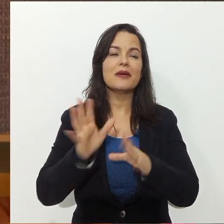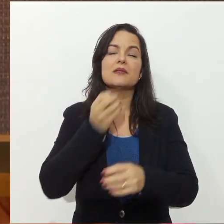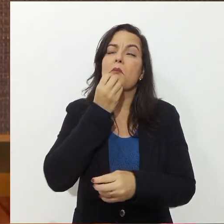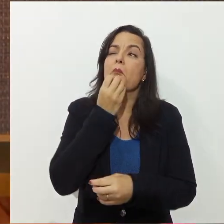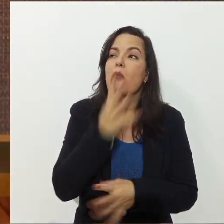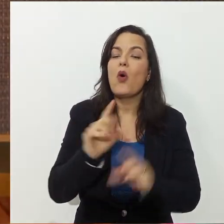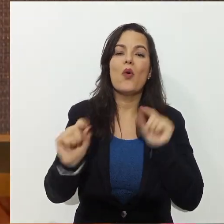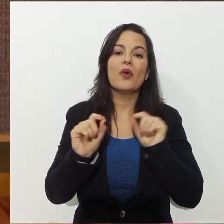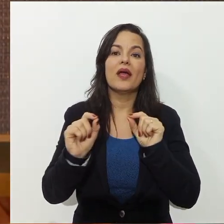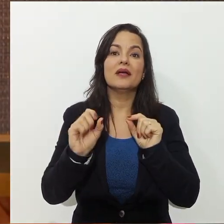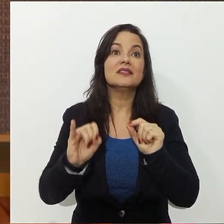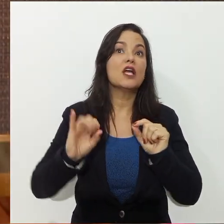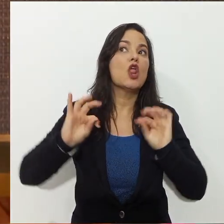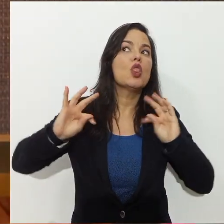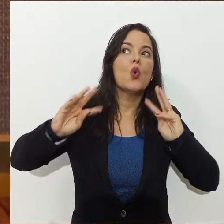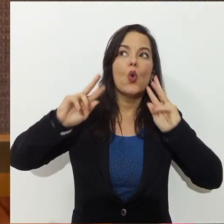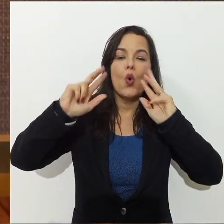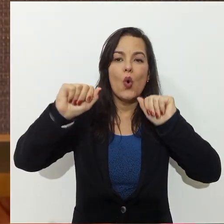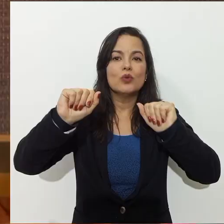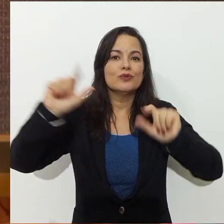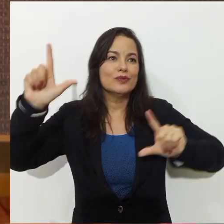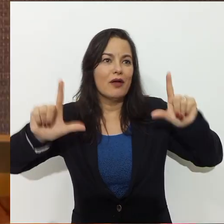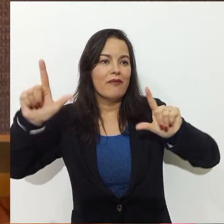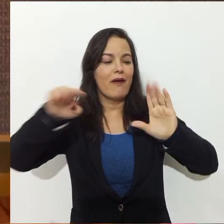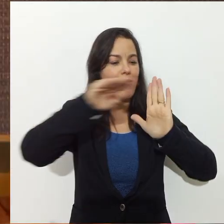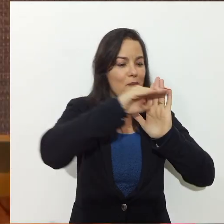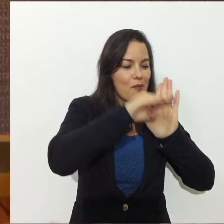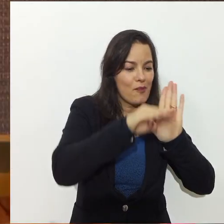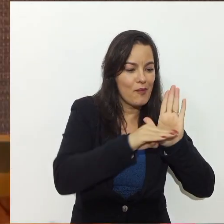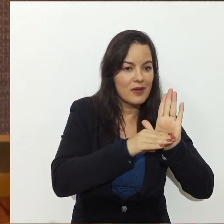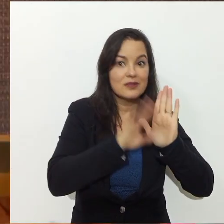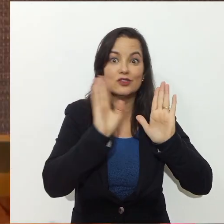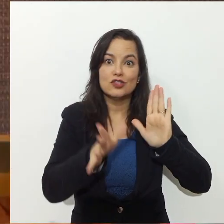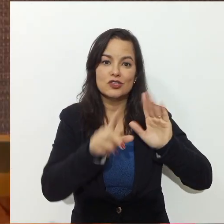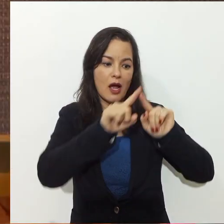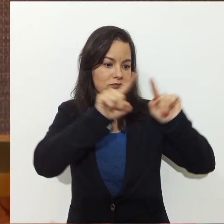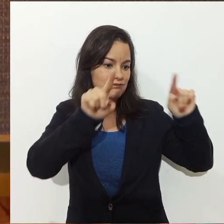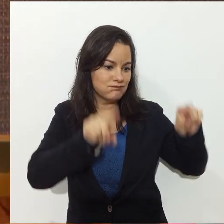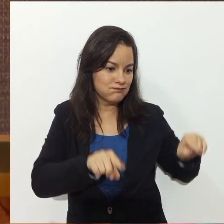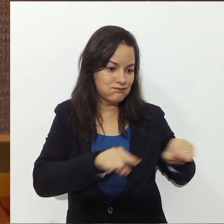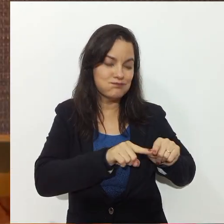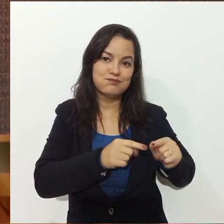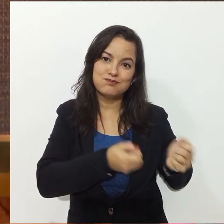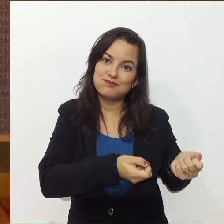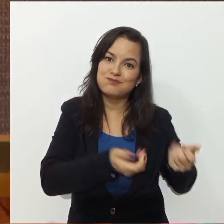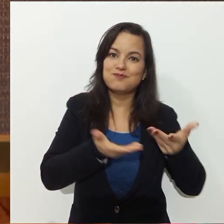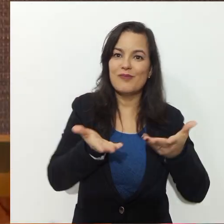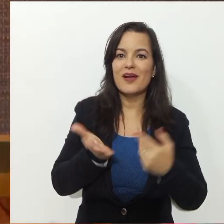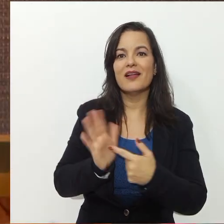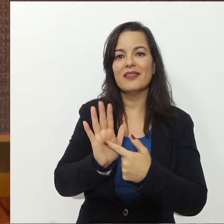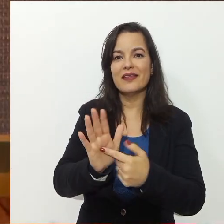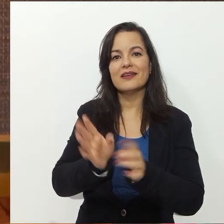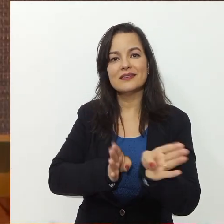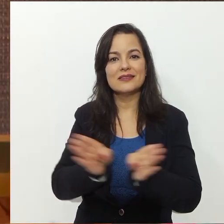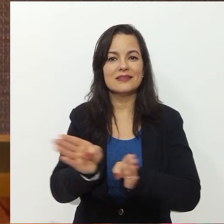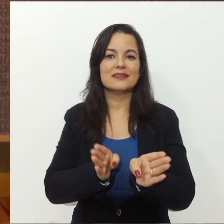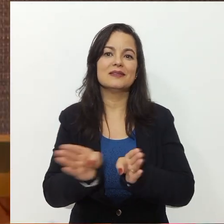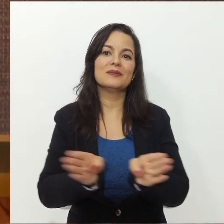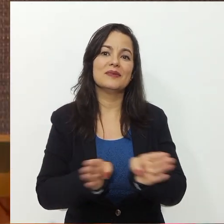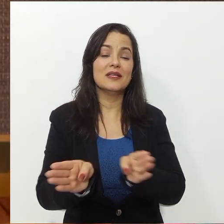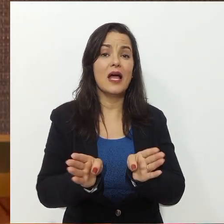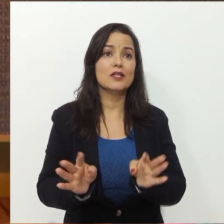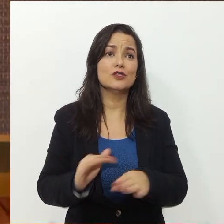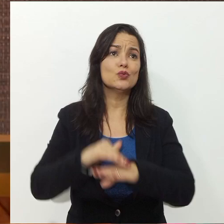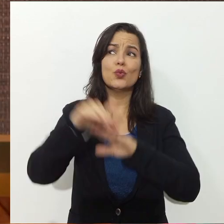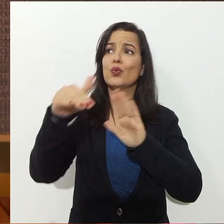fosse viável, se houvesse, né, já a possibilidade da gente oferecer essa acessibilidade em tudo